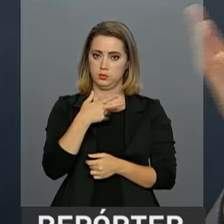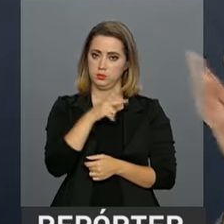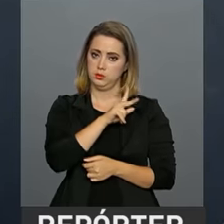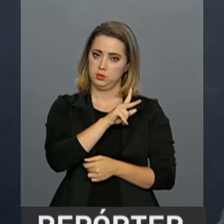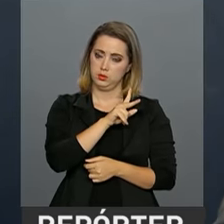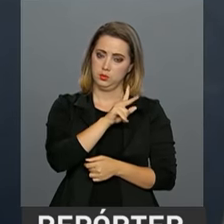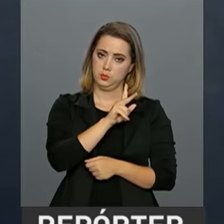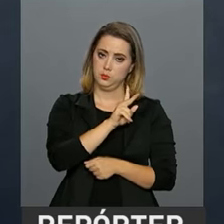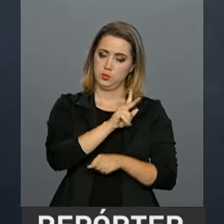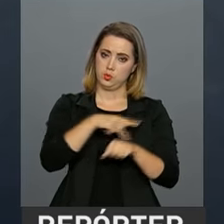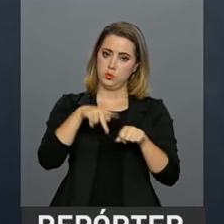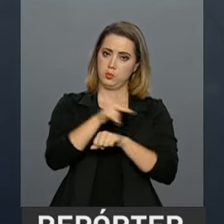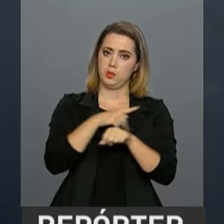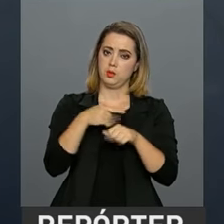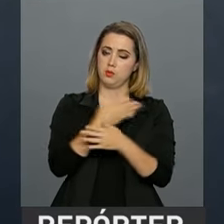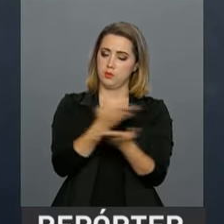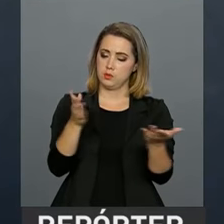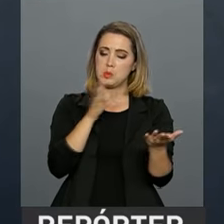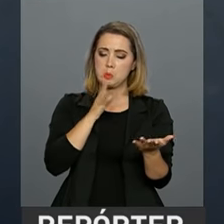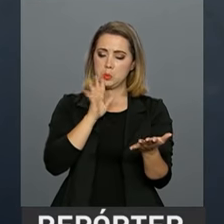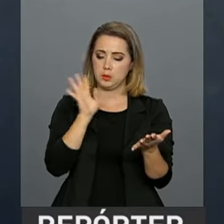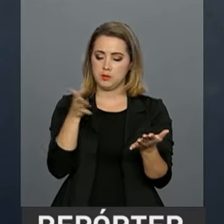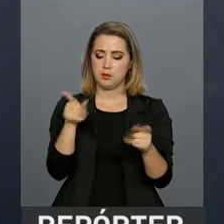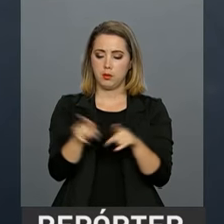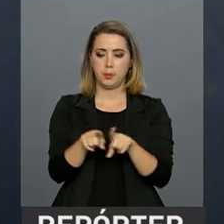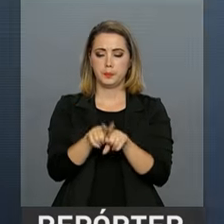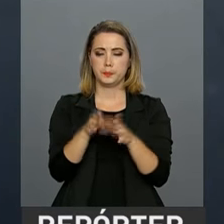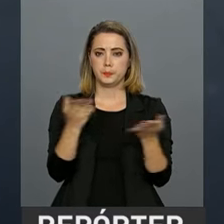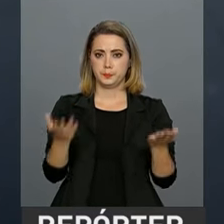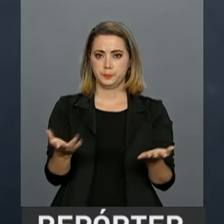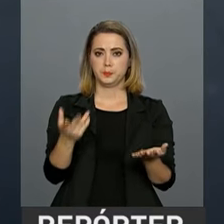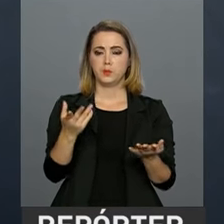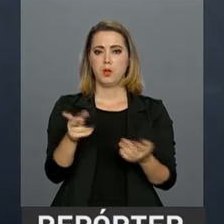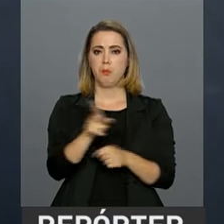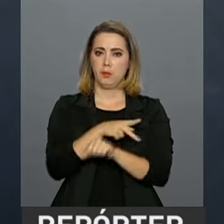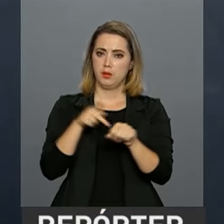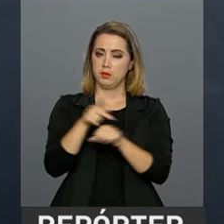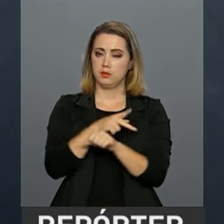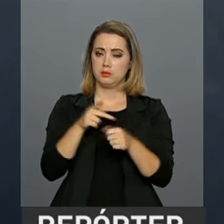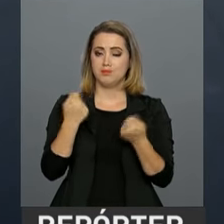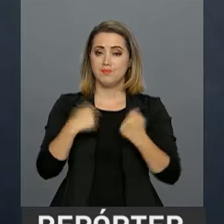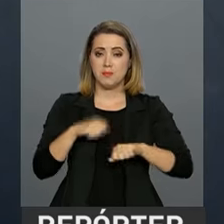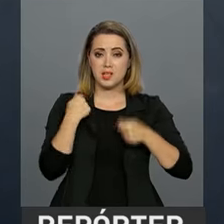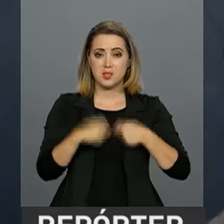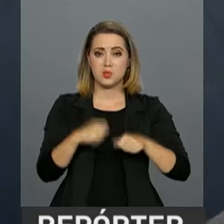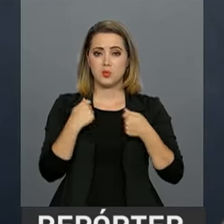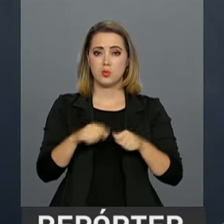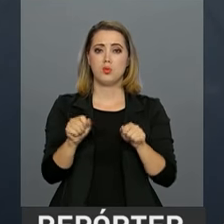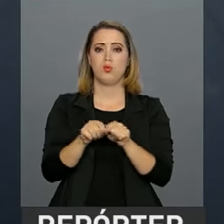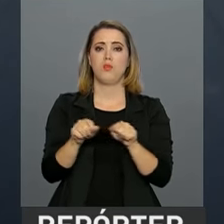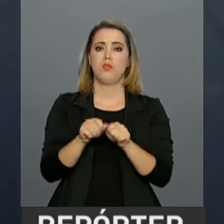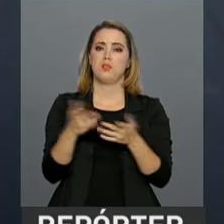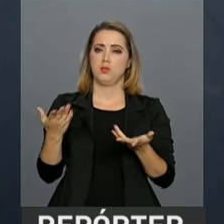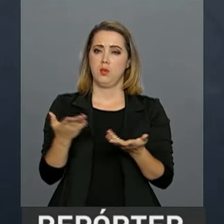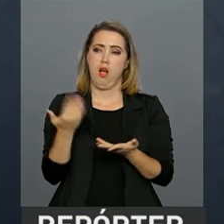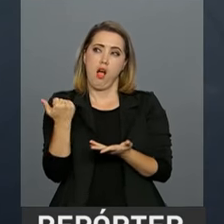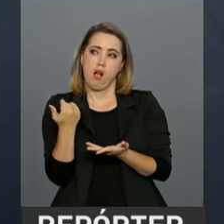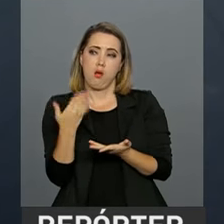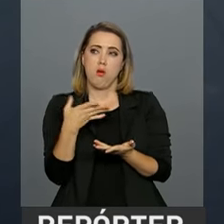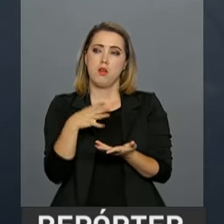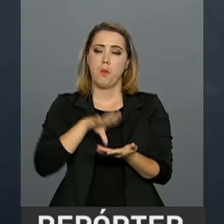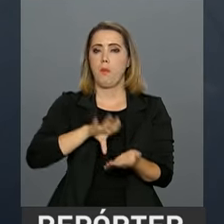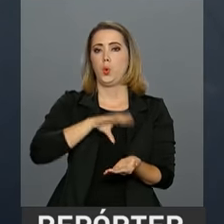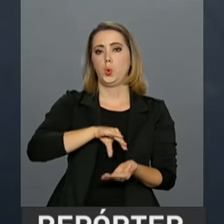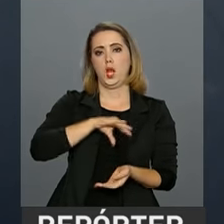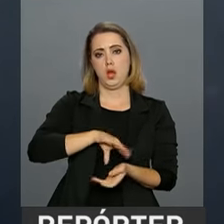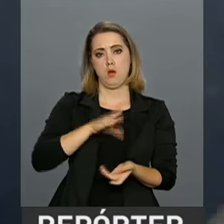países, né, os senhores conhecem tanto melhor que eu, de países que foram obrigados a fazê-la, ainda recentemente em Portugal. O